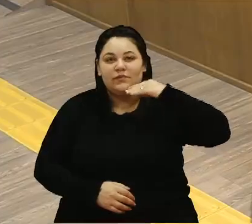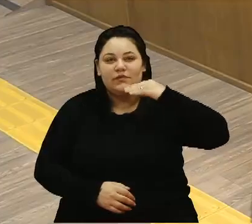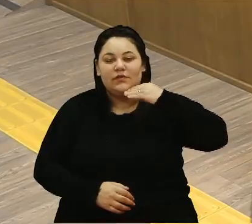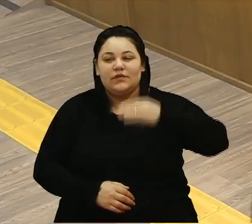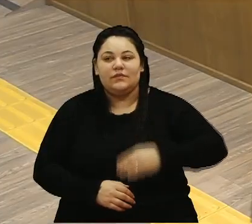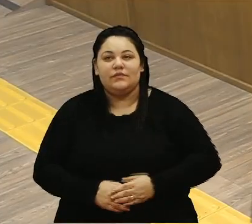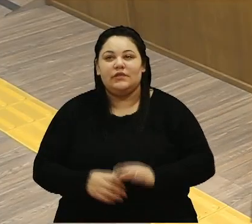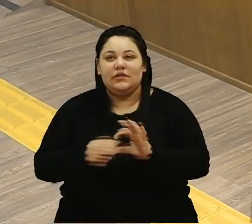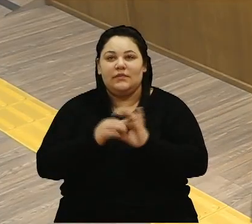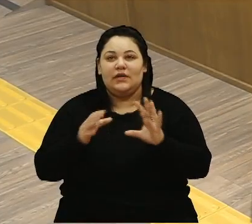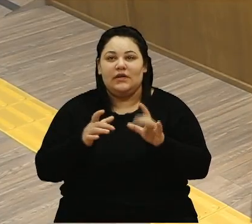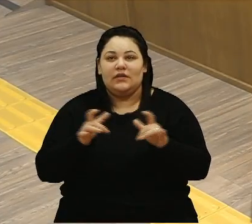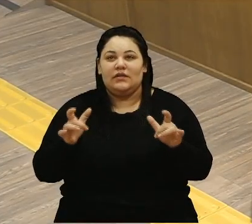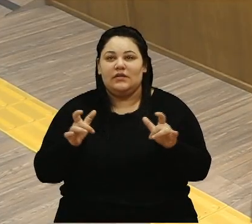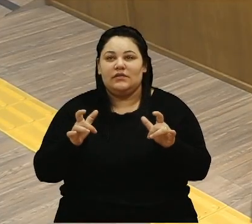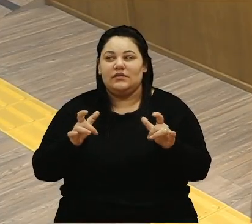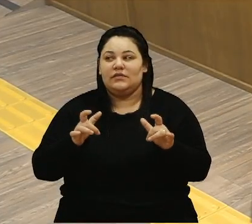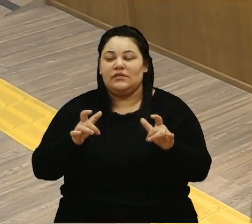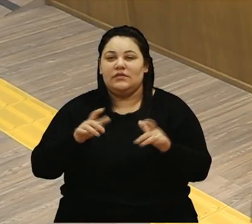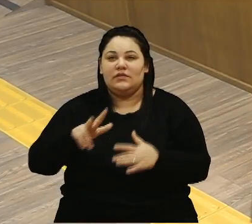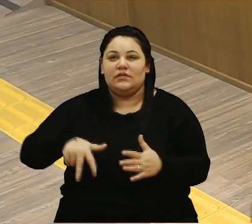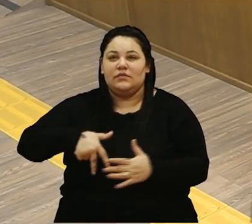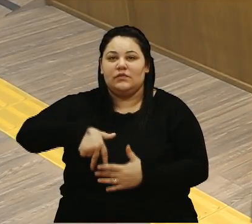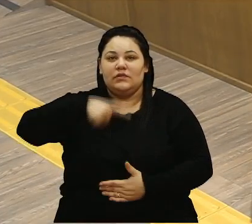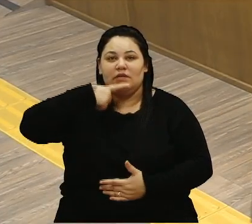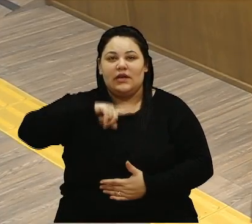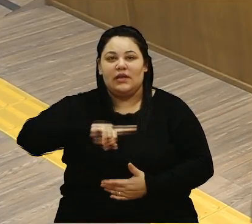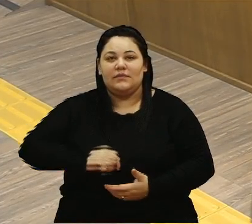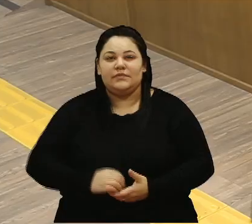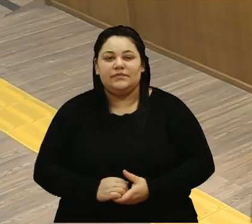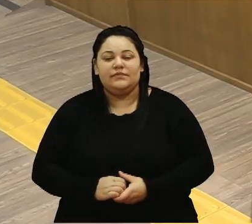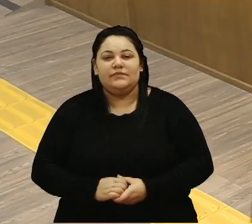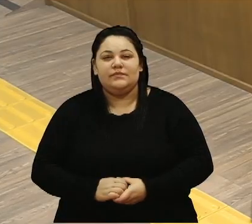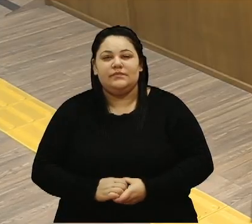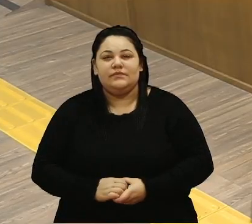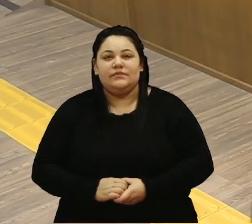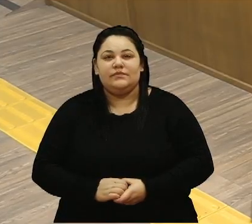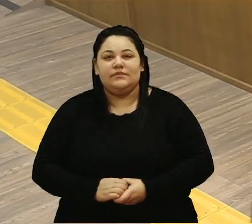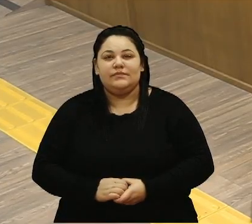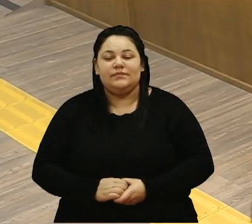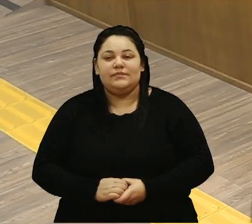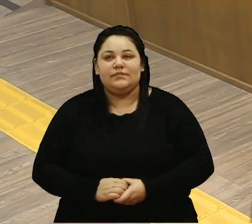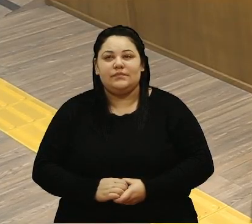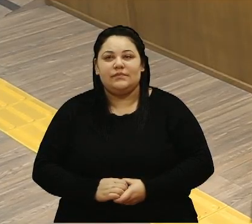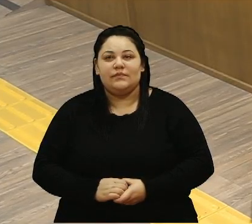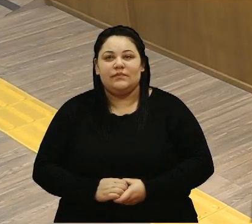Do meu grande expediente é o vereador Caleb Garbim. Da tribuna, vereador Caleb Garbim.